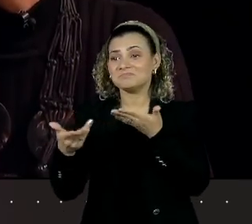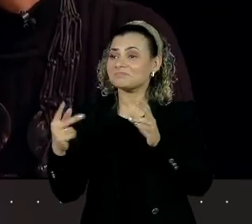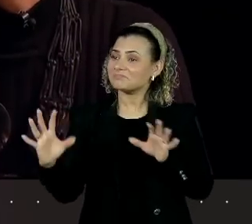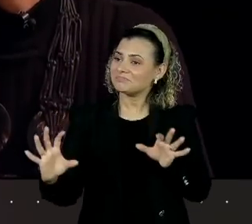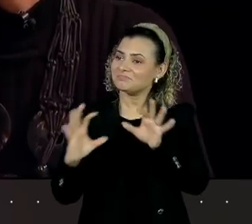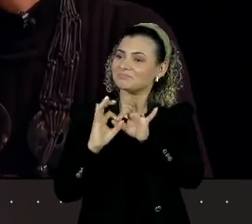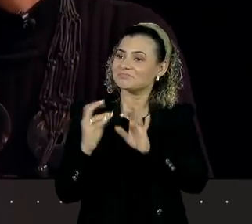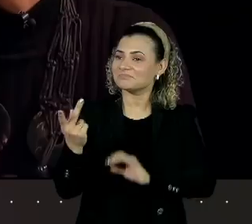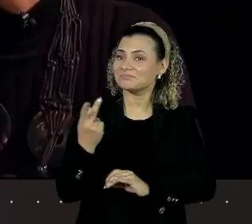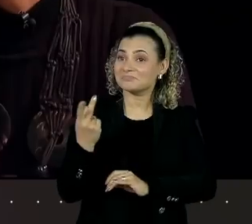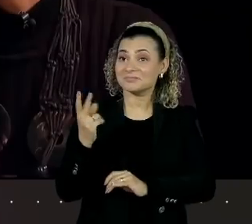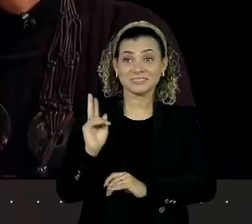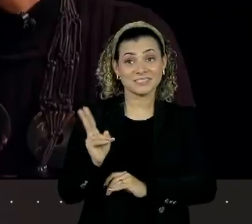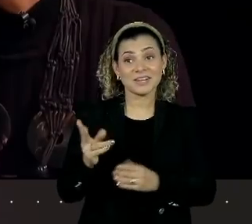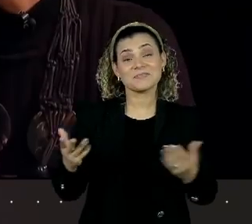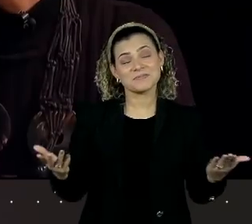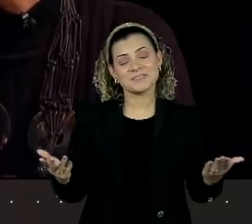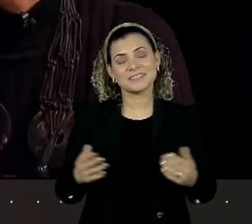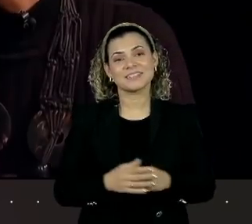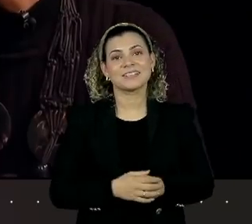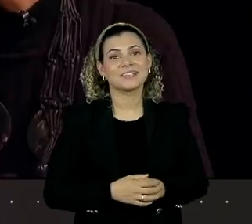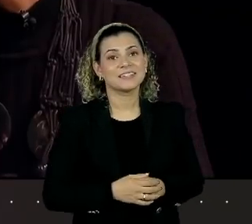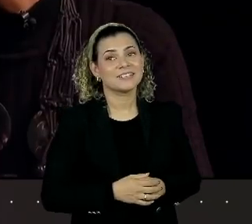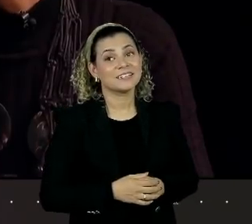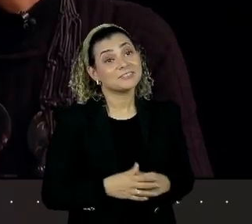une também. E